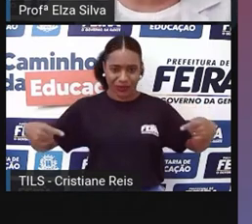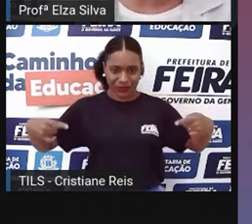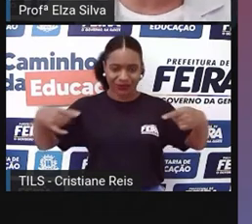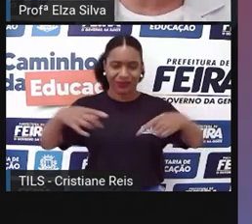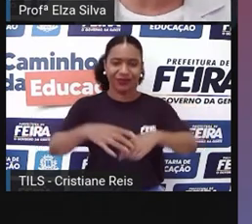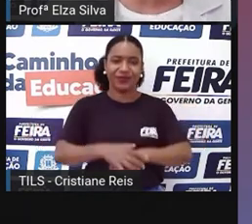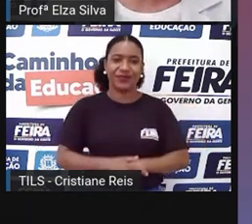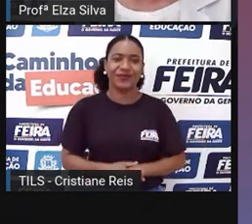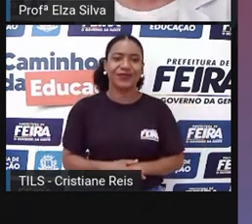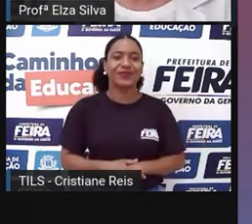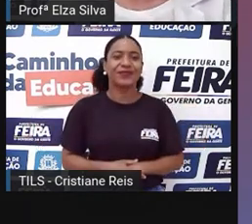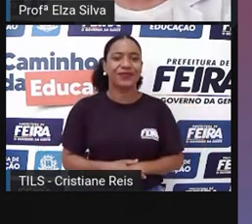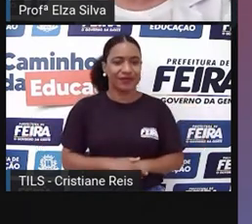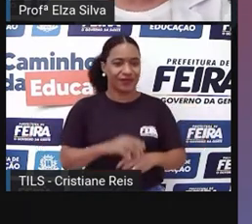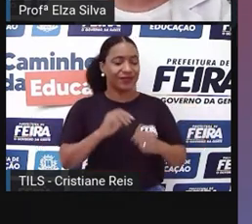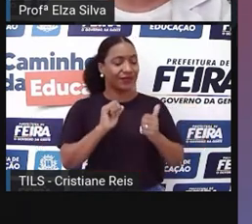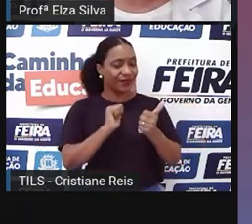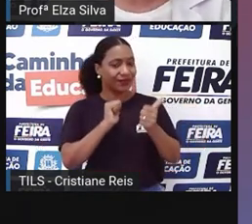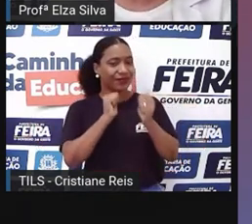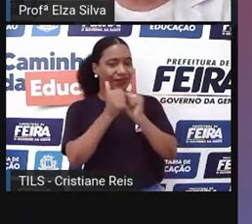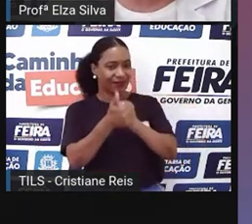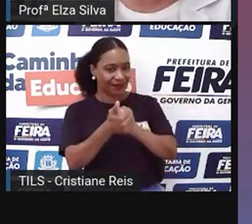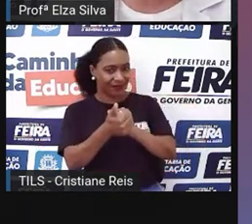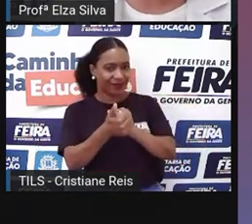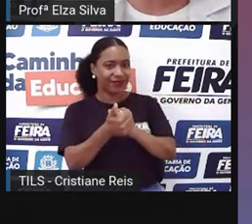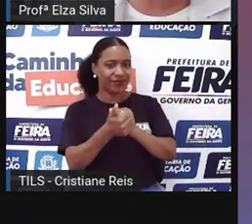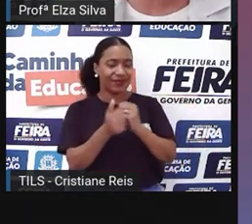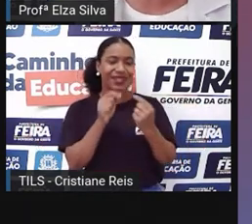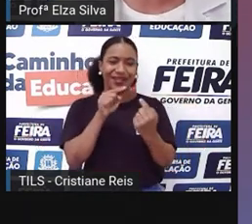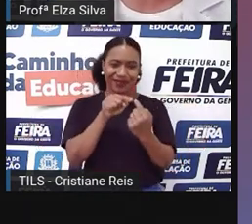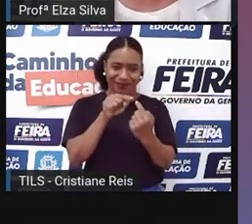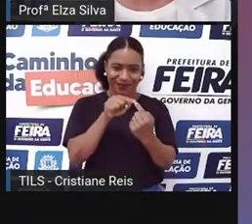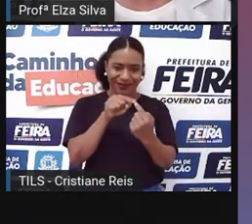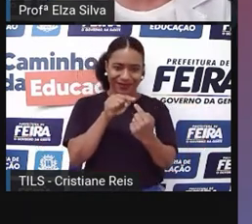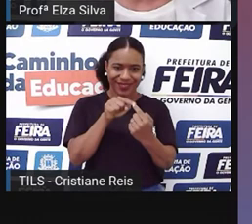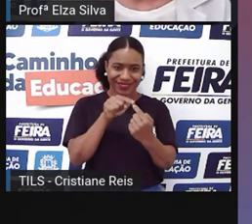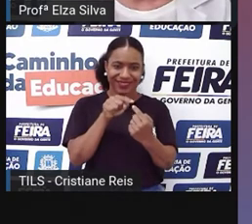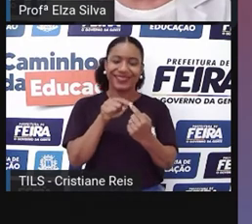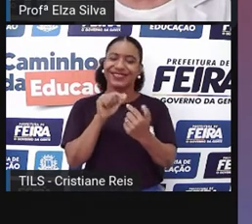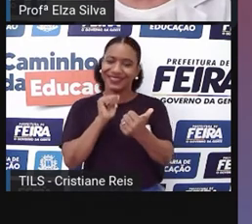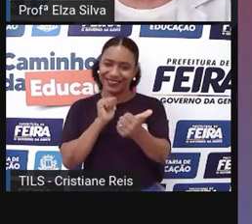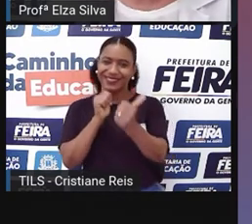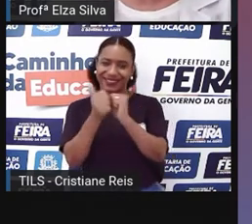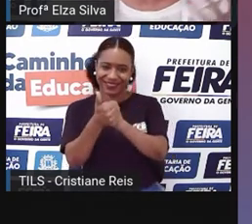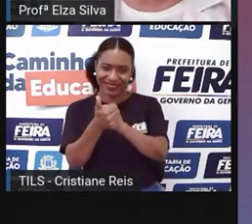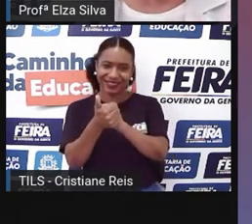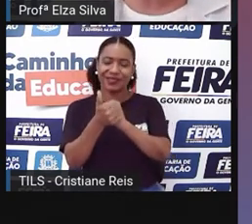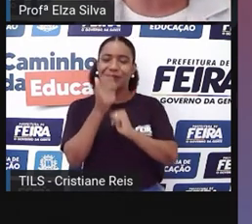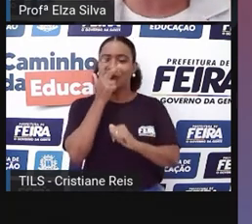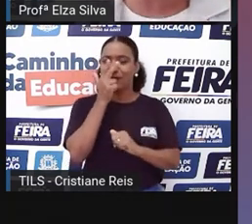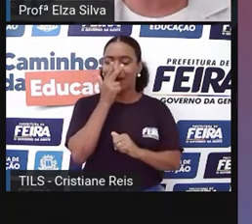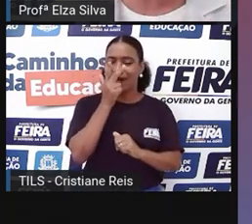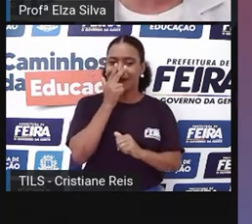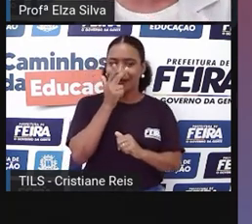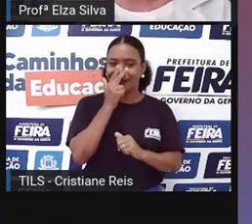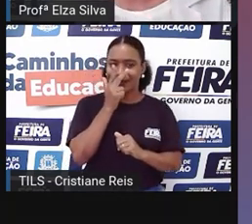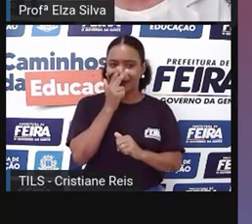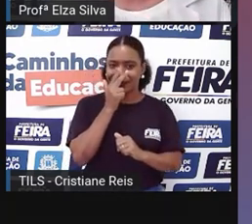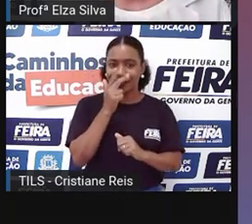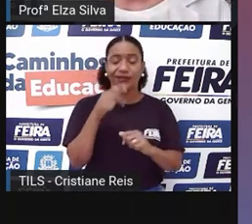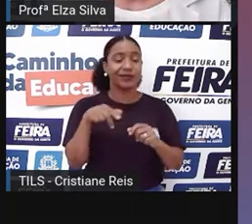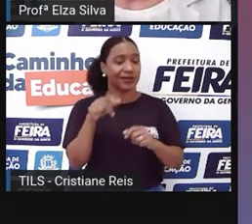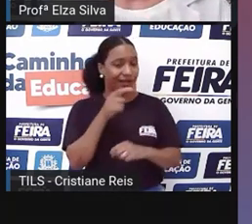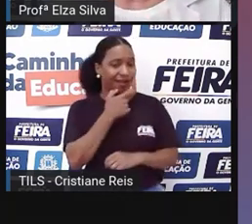já sabemos o que é, né? Que são cognatas, né? Palavras que se parecem com a nossa língua. E palavras também que a gente utiliza em